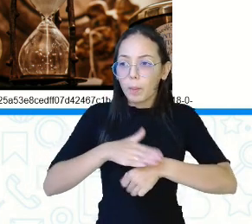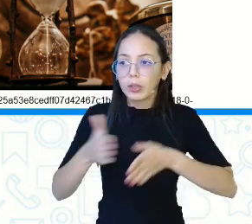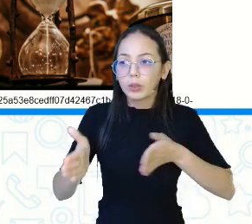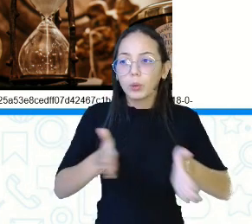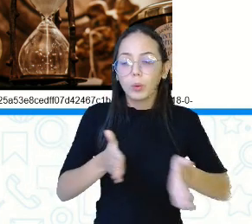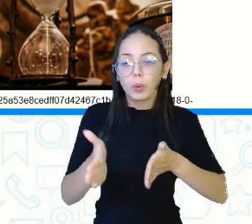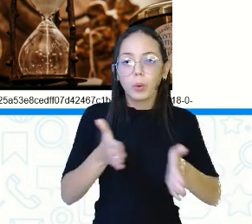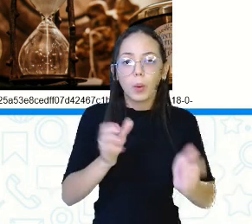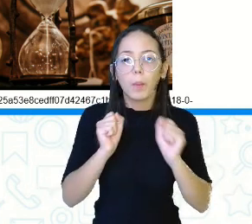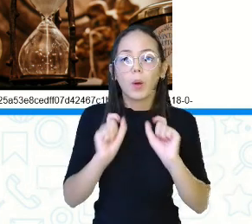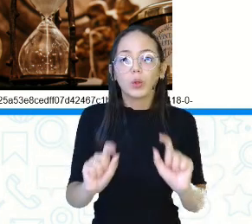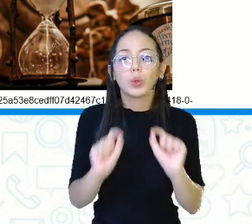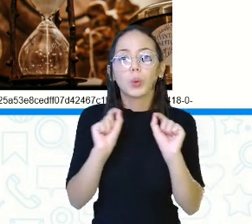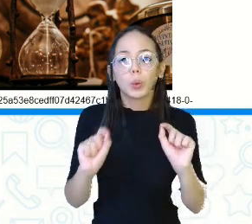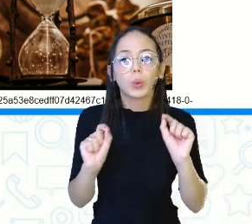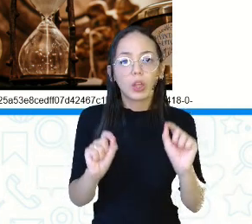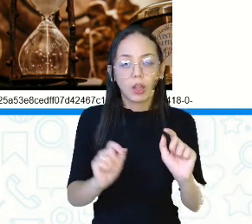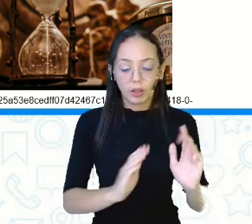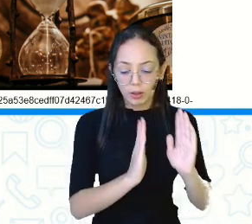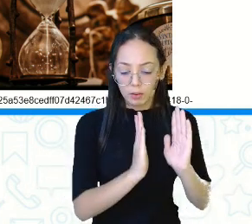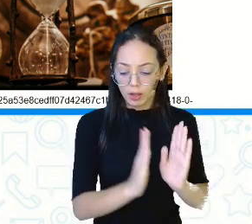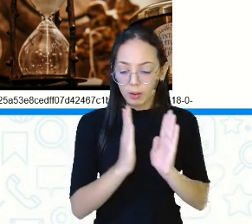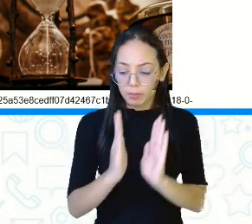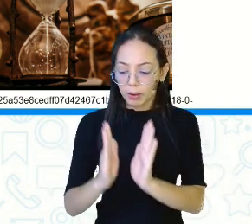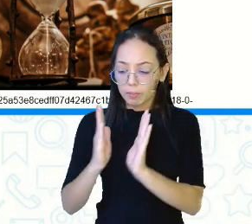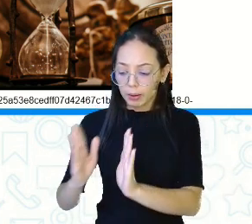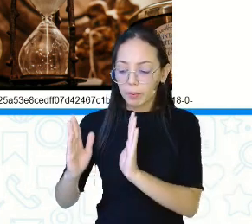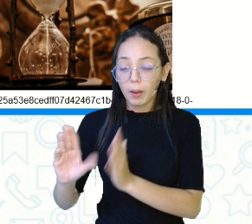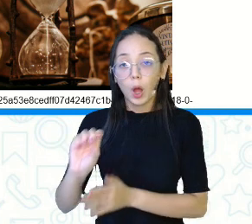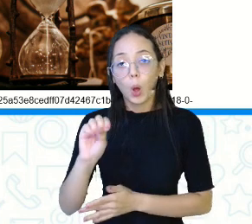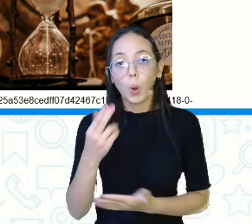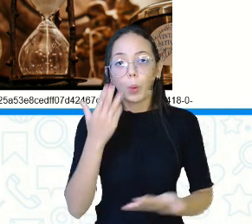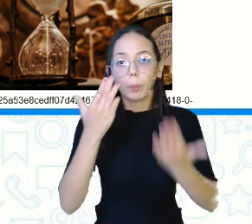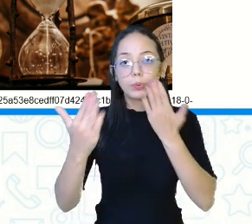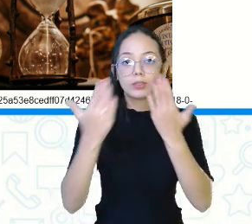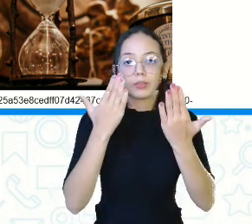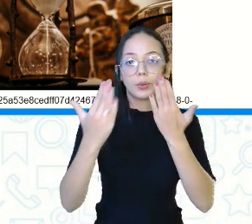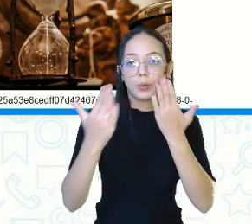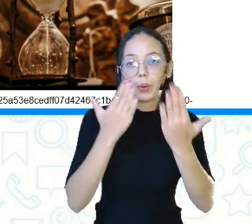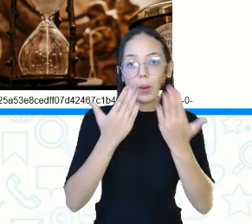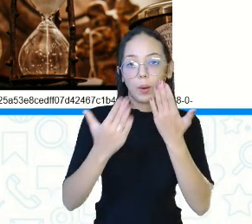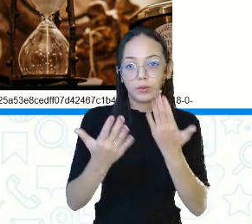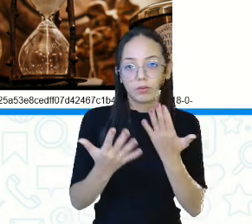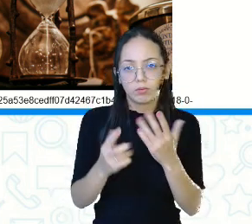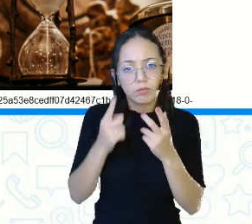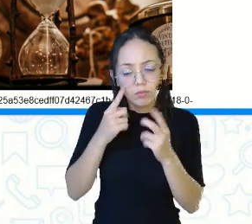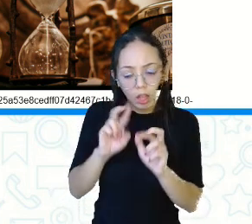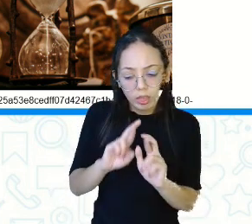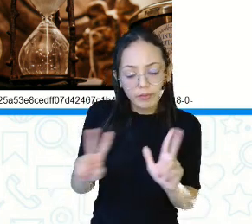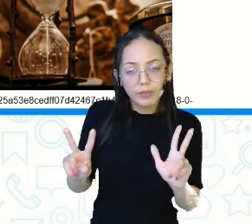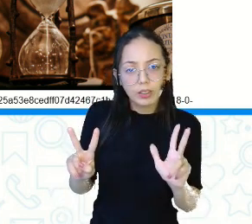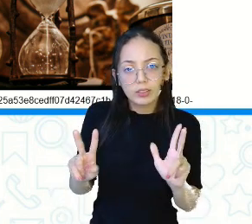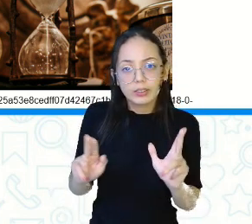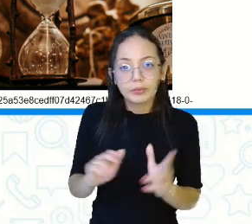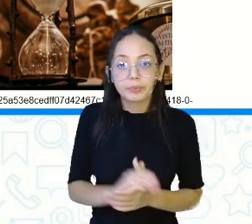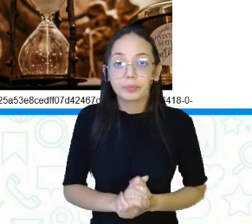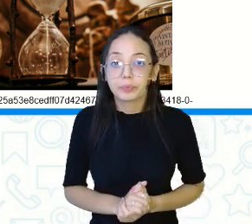ser ou cronológico ou psicológico. Vamos ver a diferença de cada